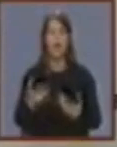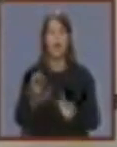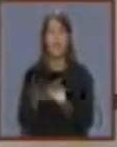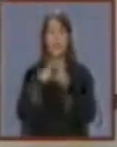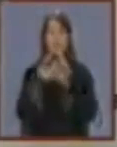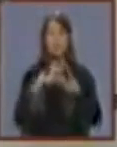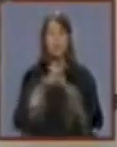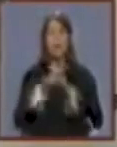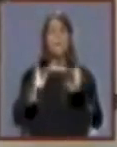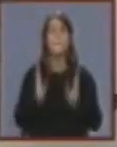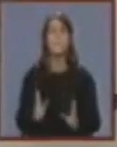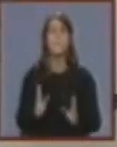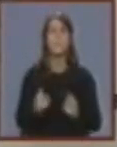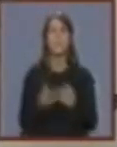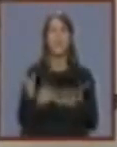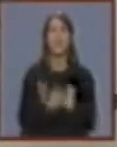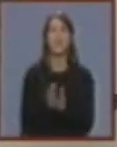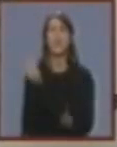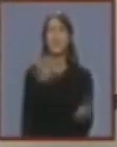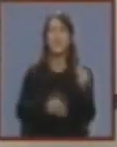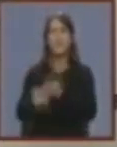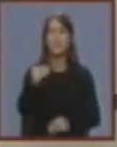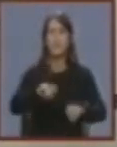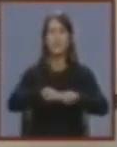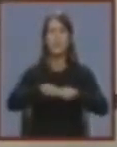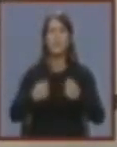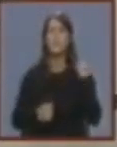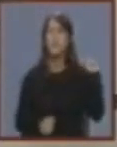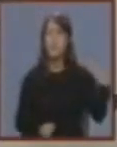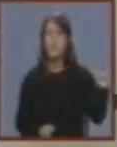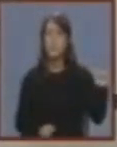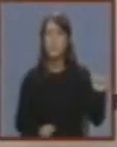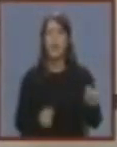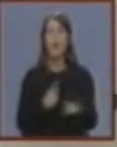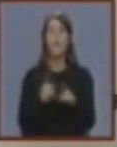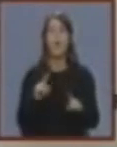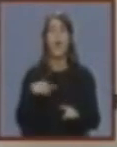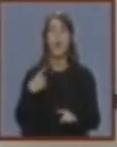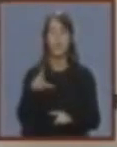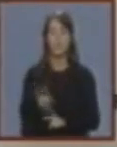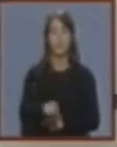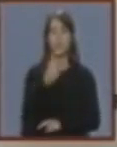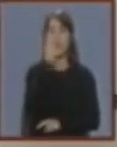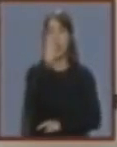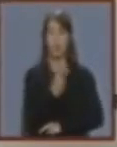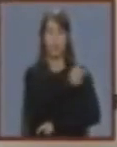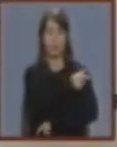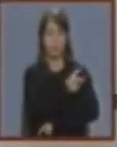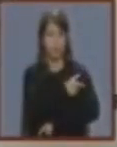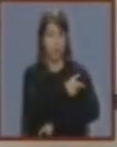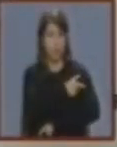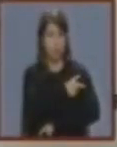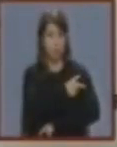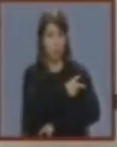pico, nós precisamos de todos os votos do Partido Socialista, porque para além de elegermos os dois deputados